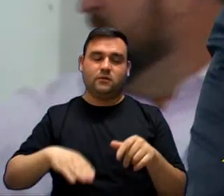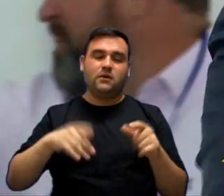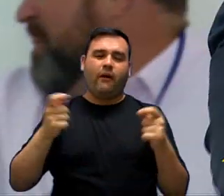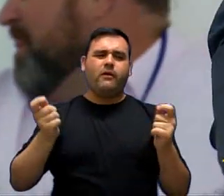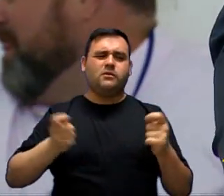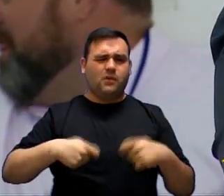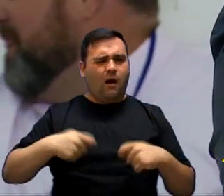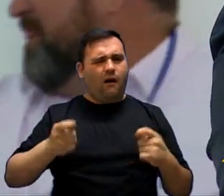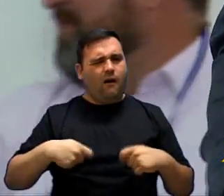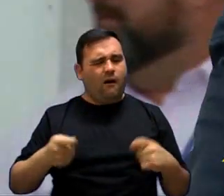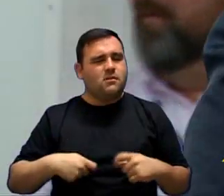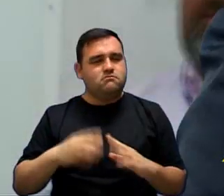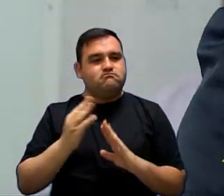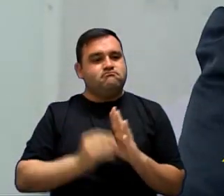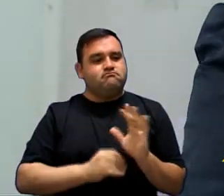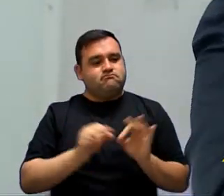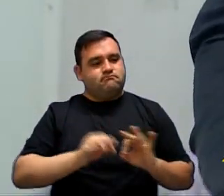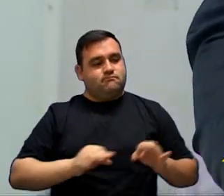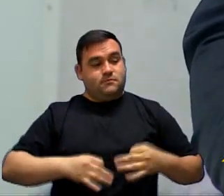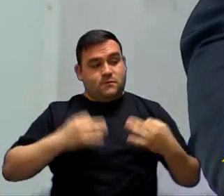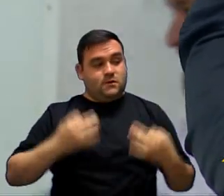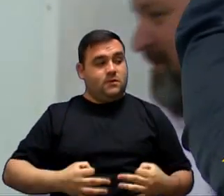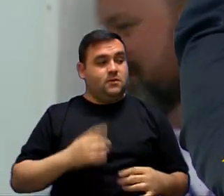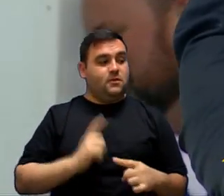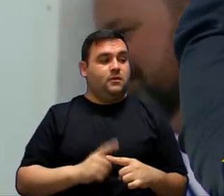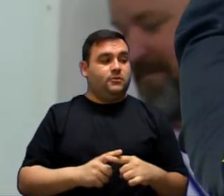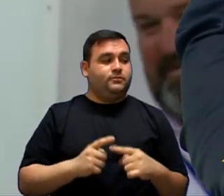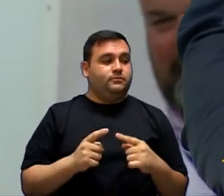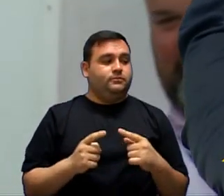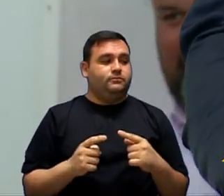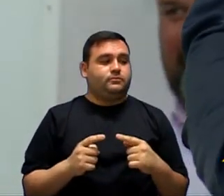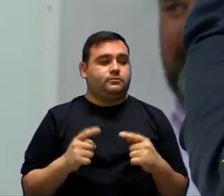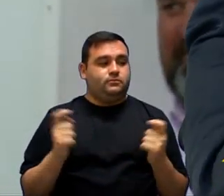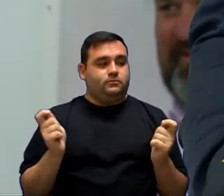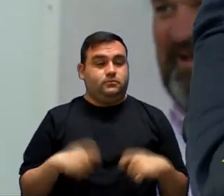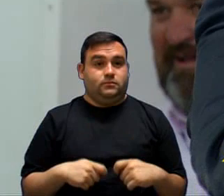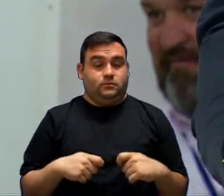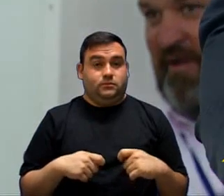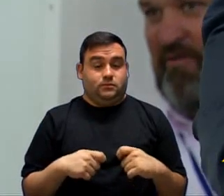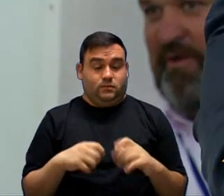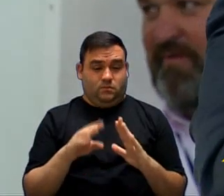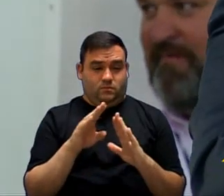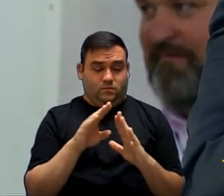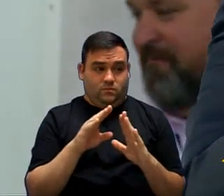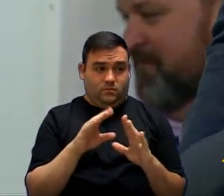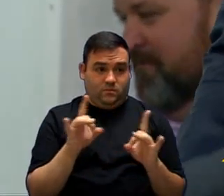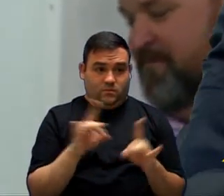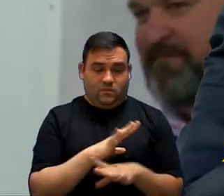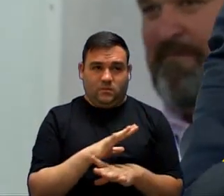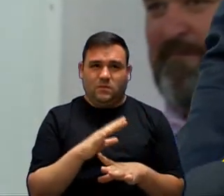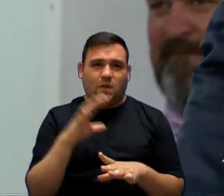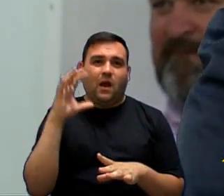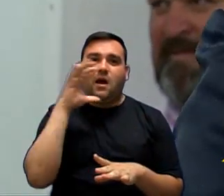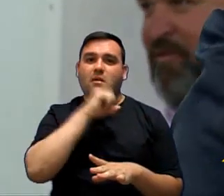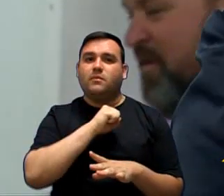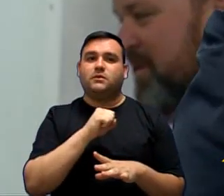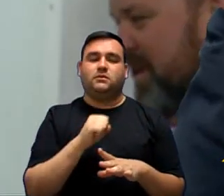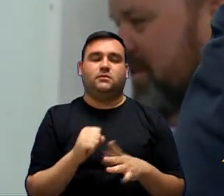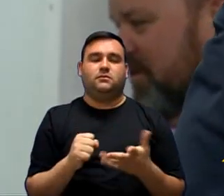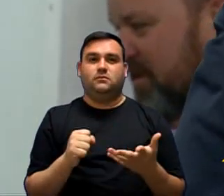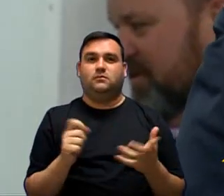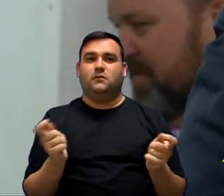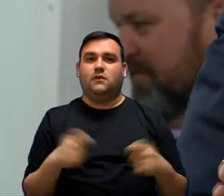dá para pautar... muito bem esses projetos que a gente consegue acabar com a pauta em menos do tempo